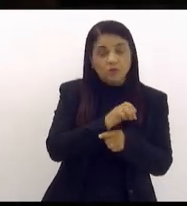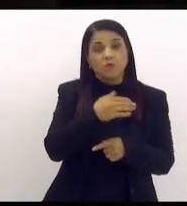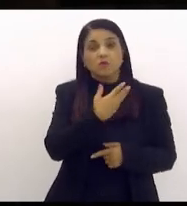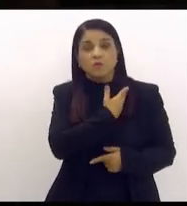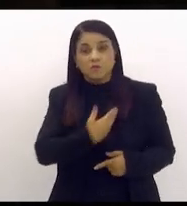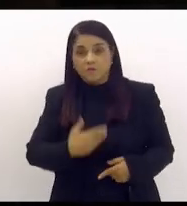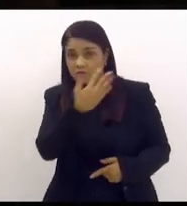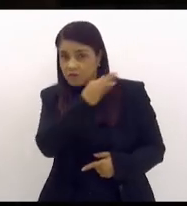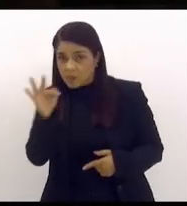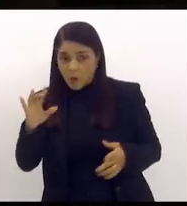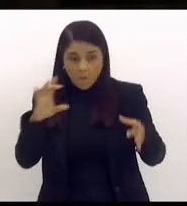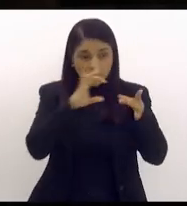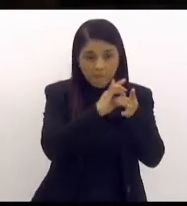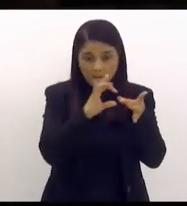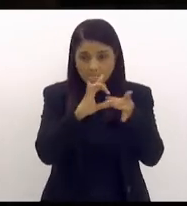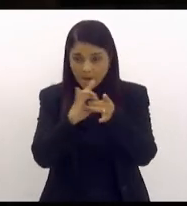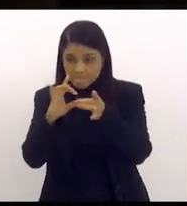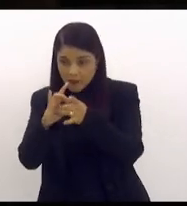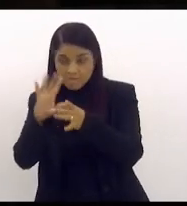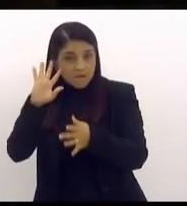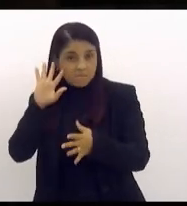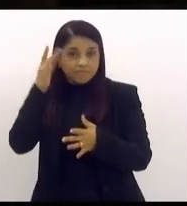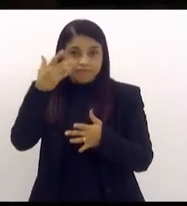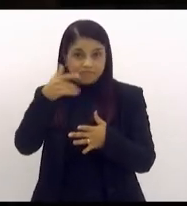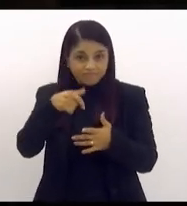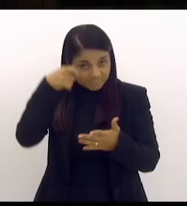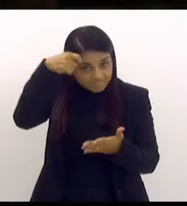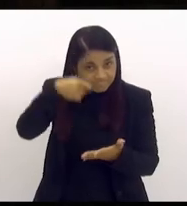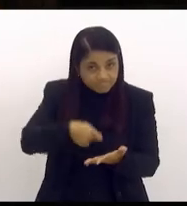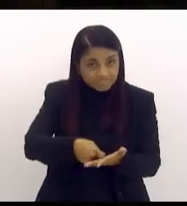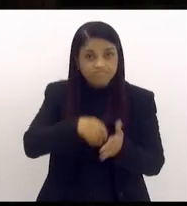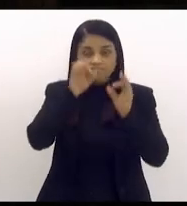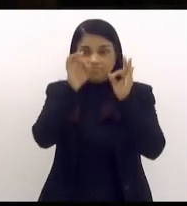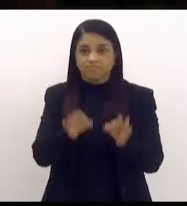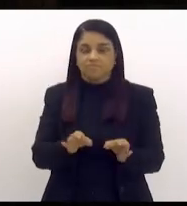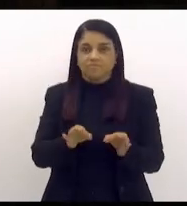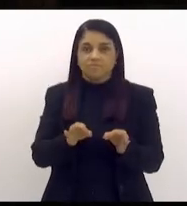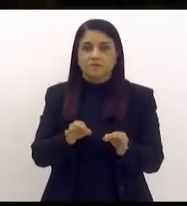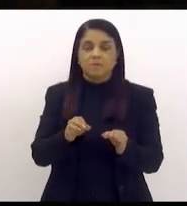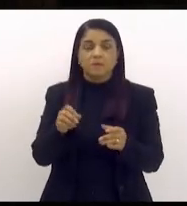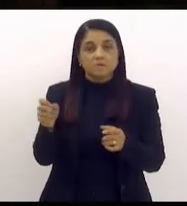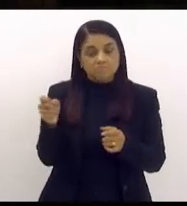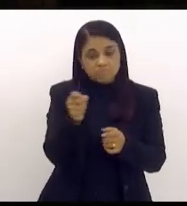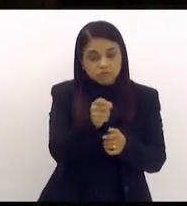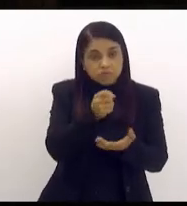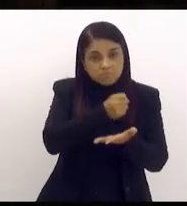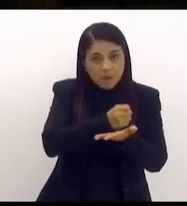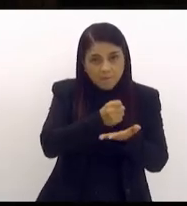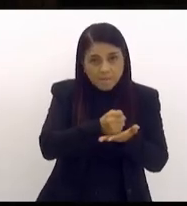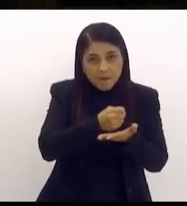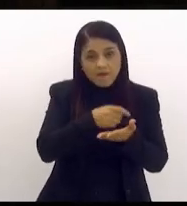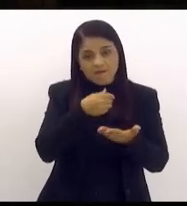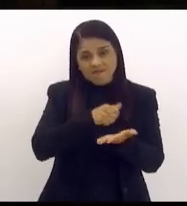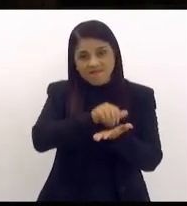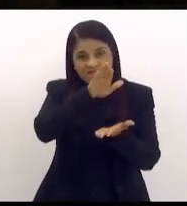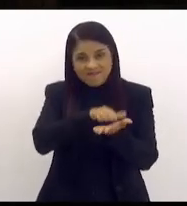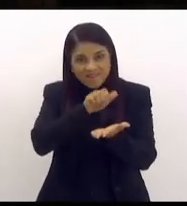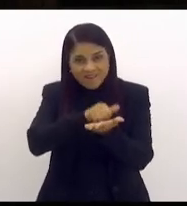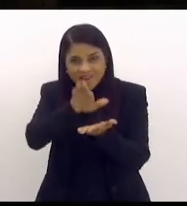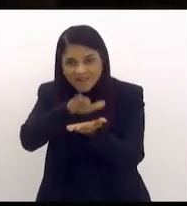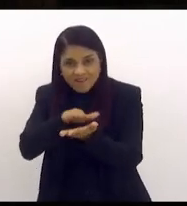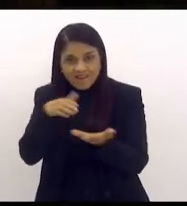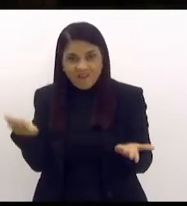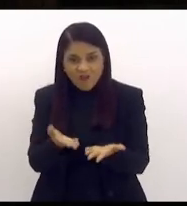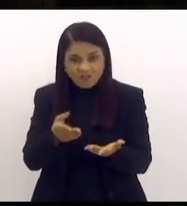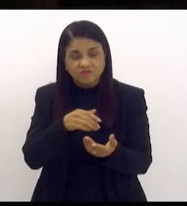Federal para buscar solução efetiva para o desemprego que hoje assola o estado